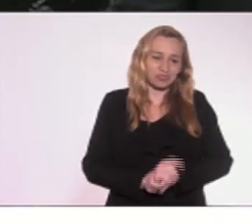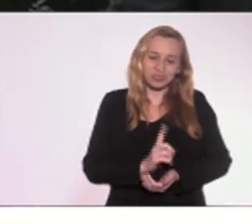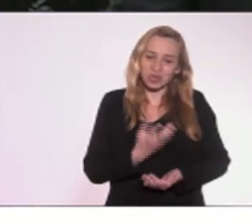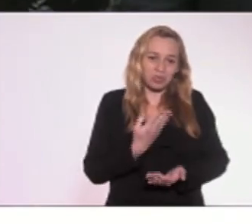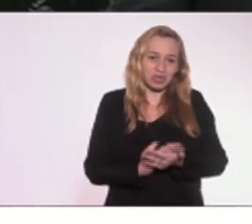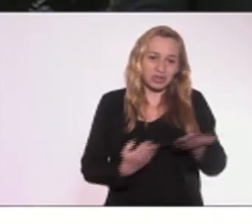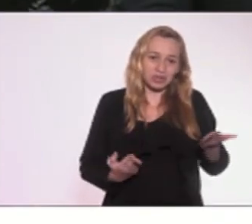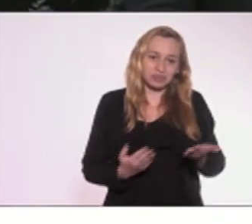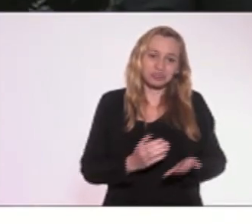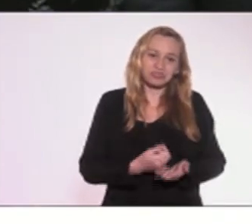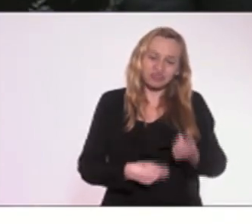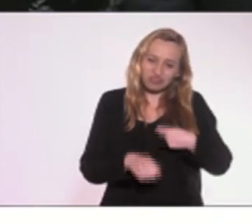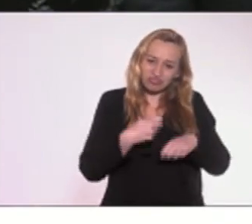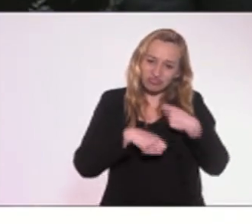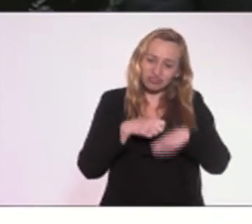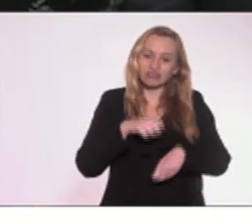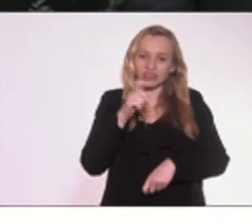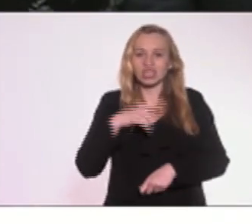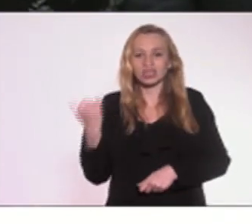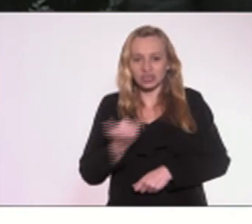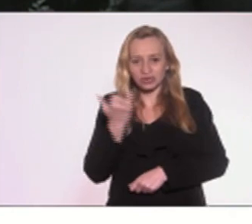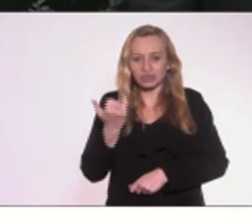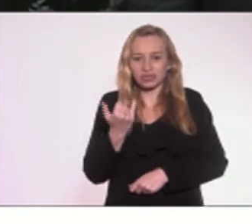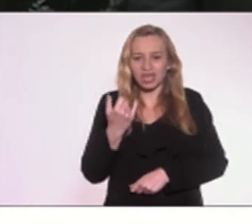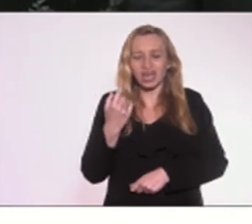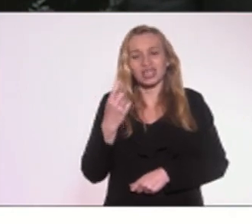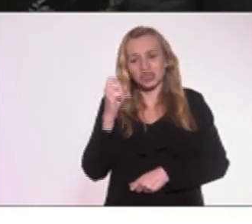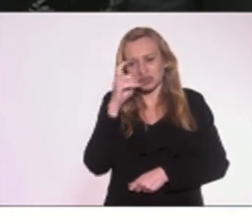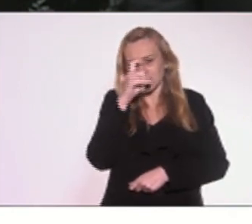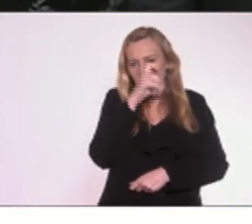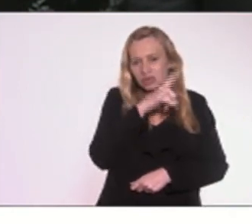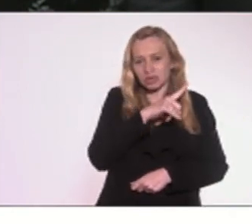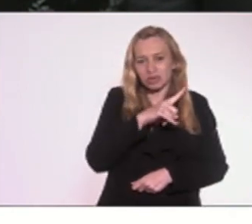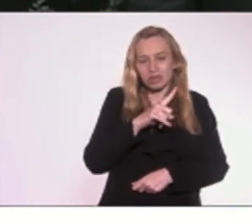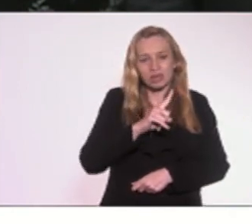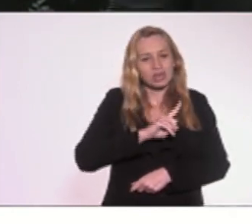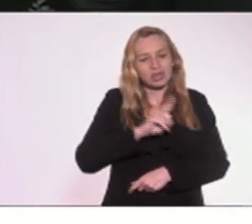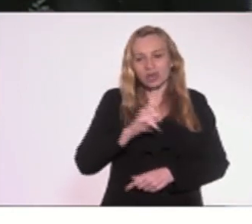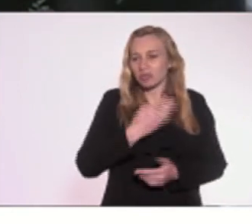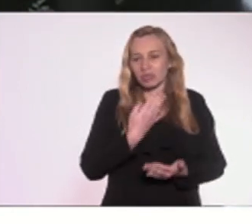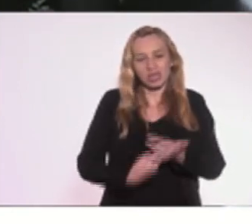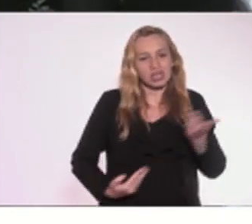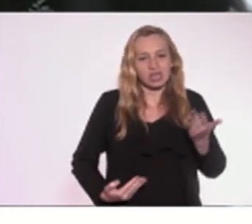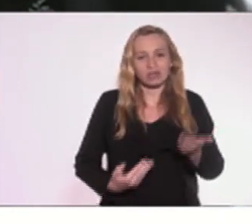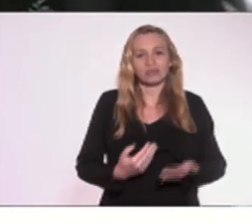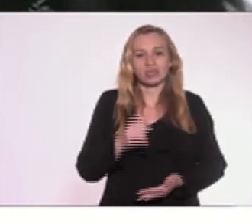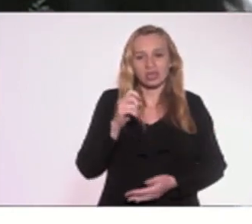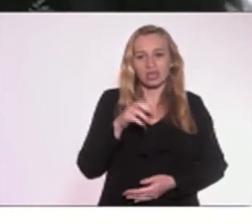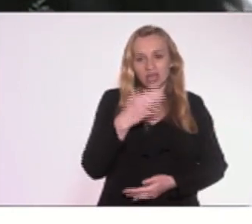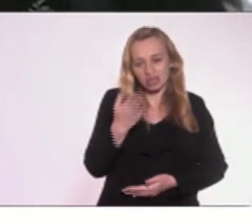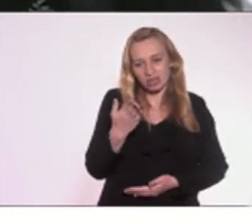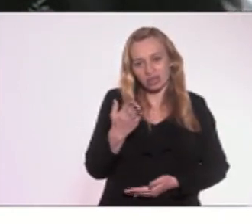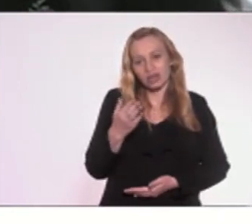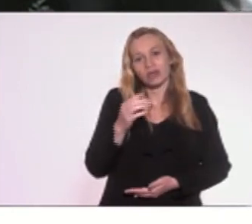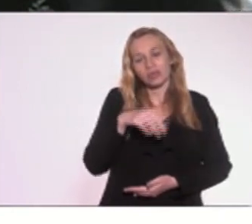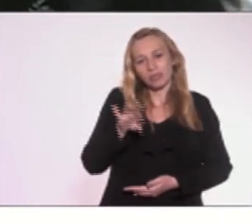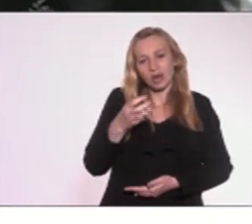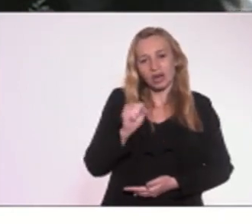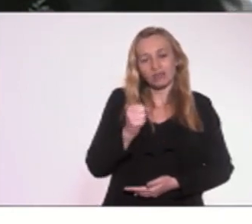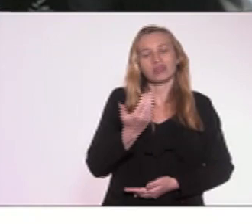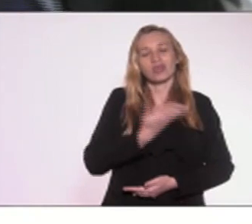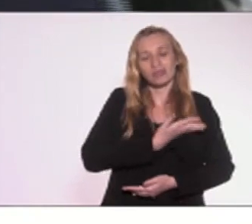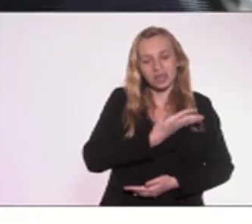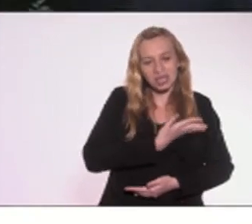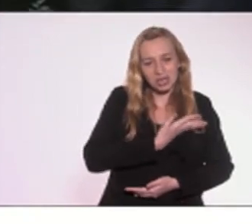perdeu isso. Administrar é muito difícil, ele vai desagradar algumas pessoas, mas ele não perdeu isso. Esse é o Marcos Vinícius. É o